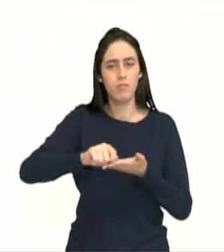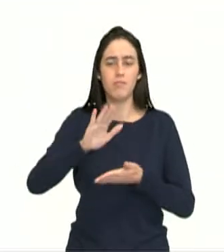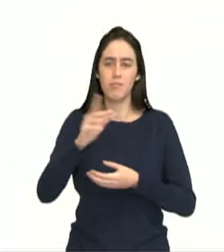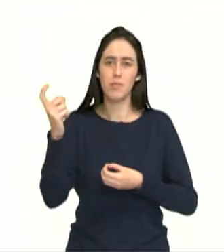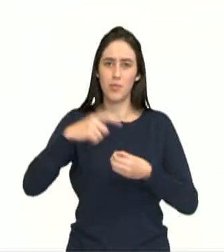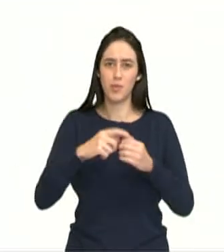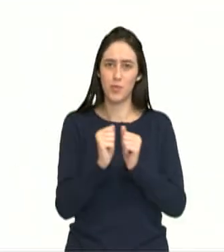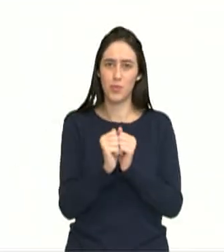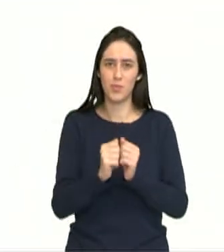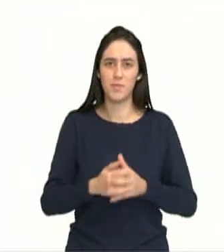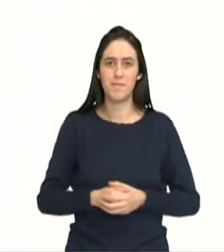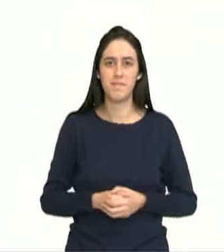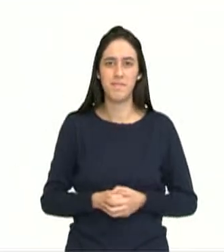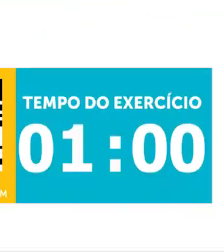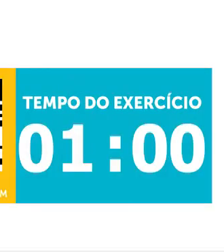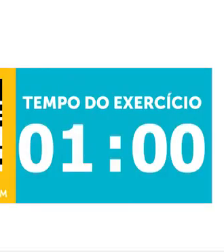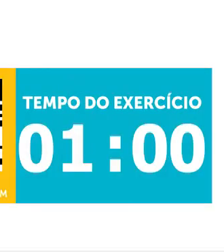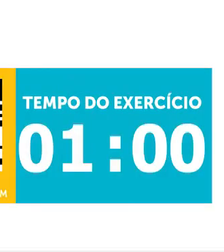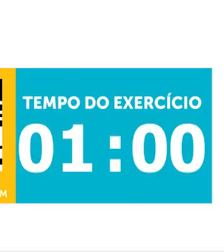gente volta.